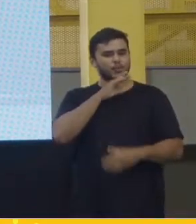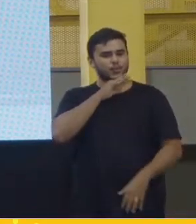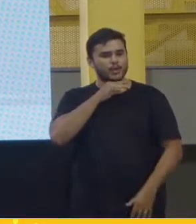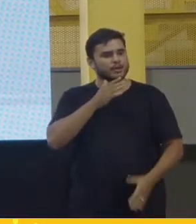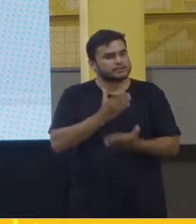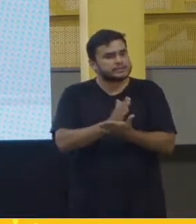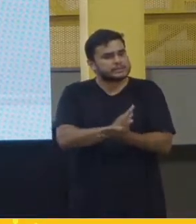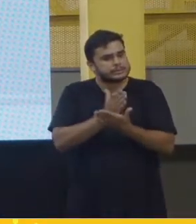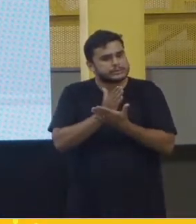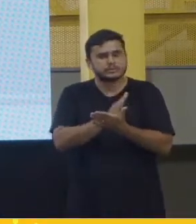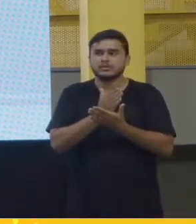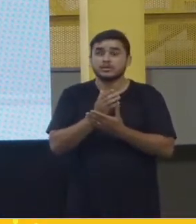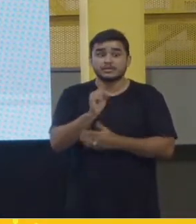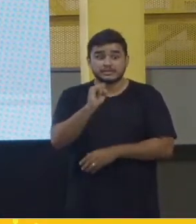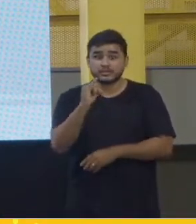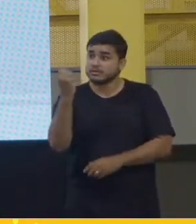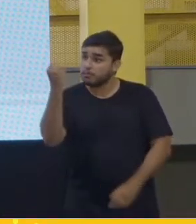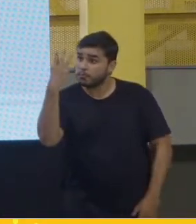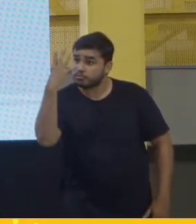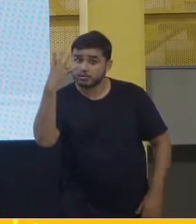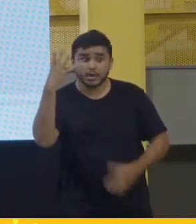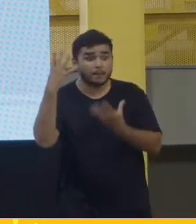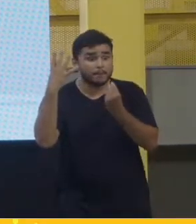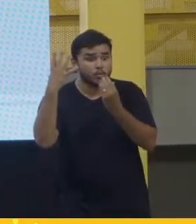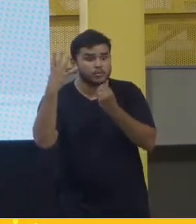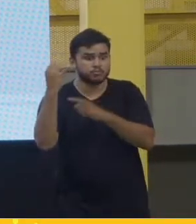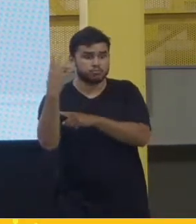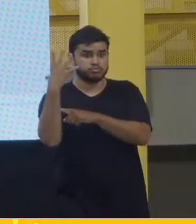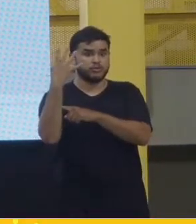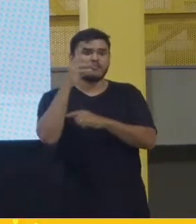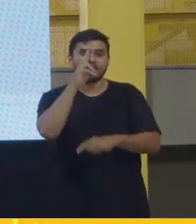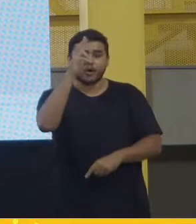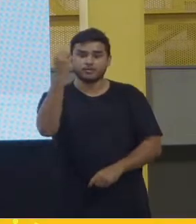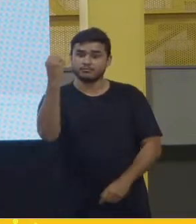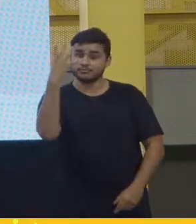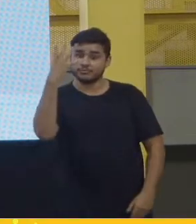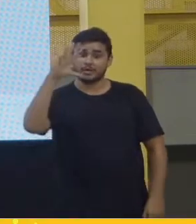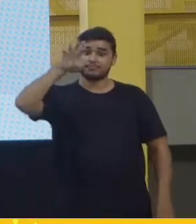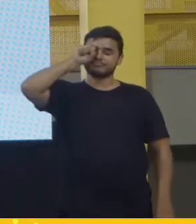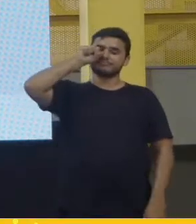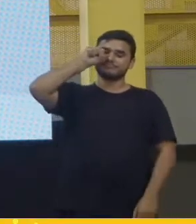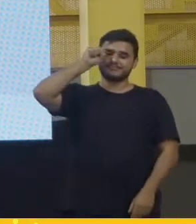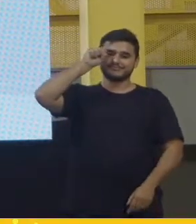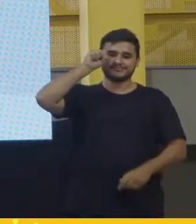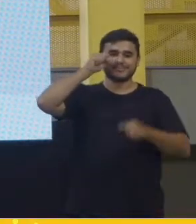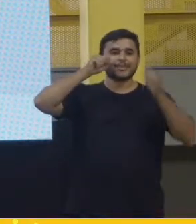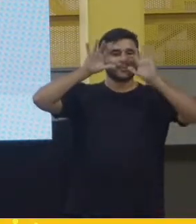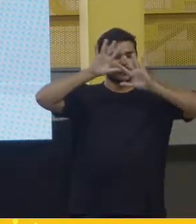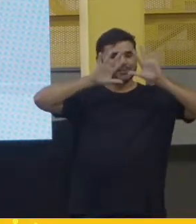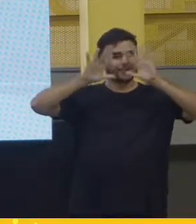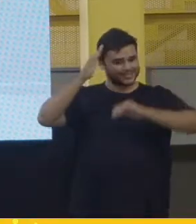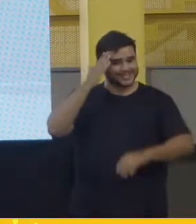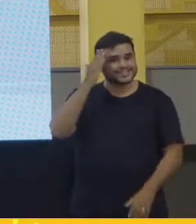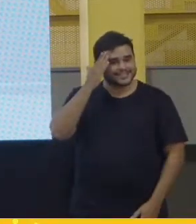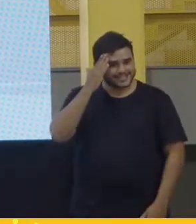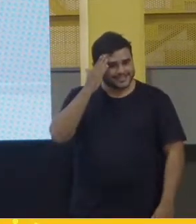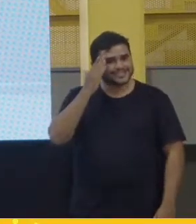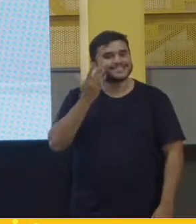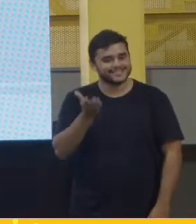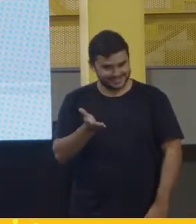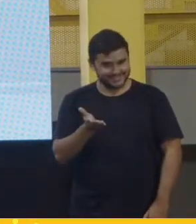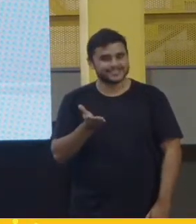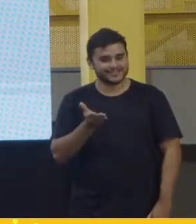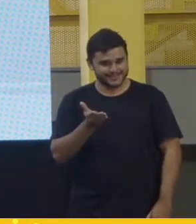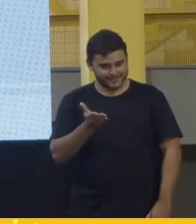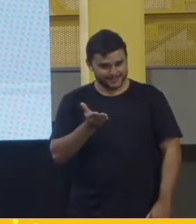tem. Agora, onde é que você vai ter mais ou menos pigmento de melanina, que é o que absorve mais? Aí vai